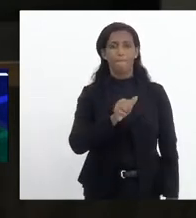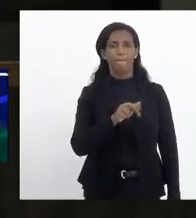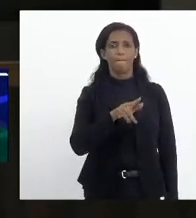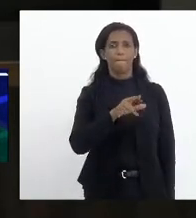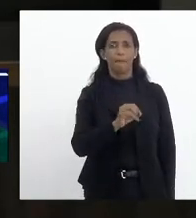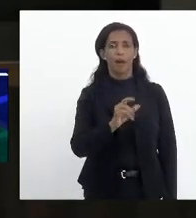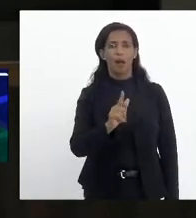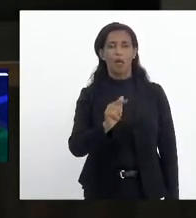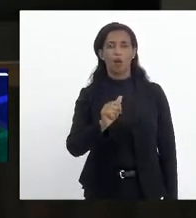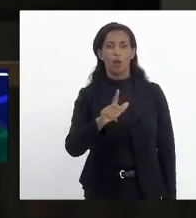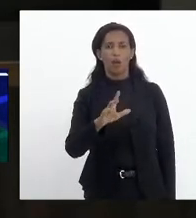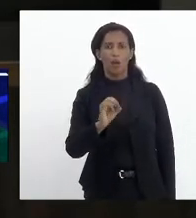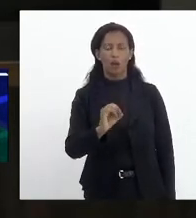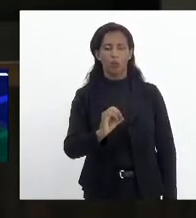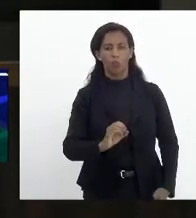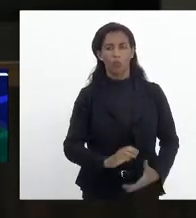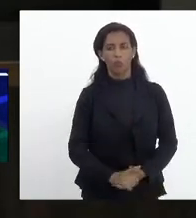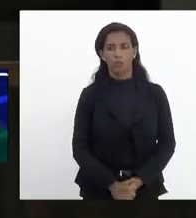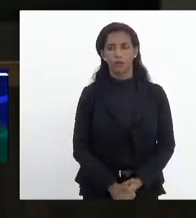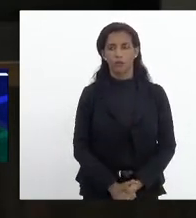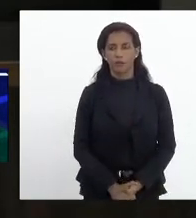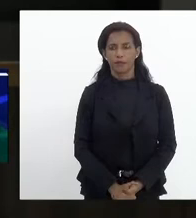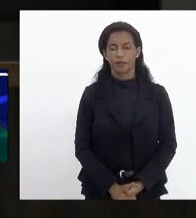antiga Melvin Jones,